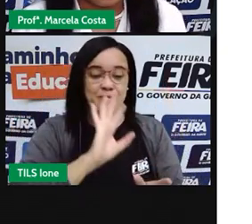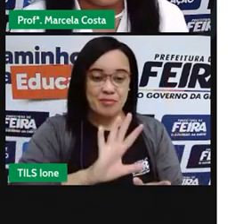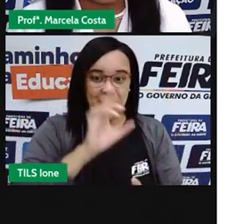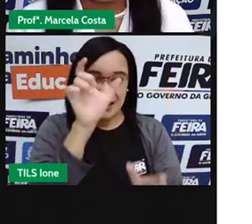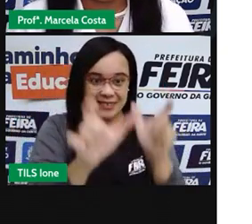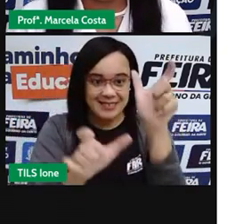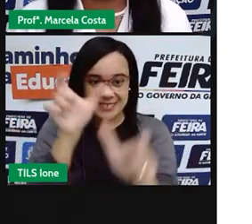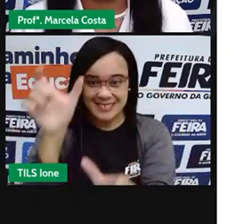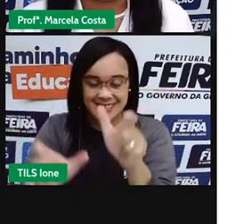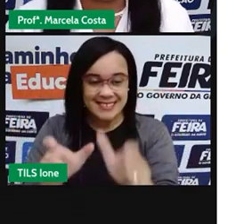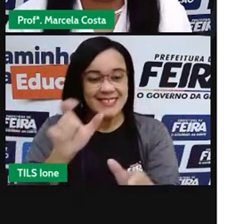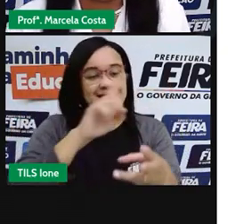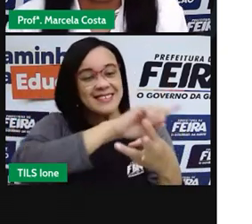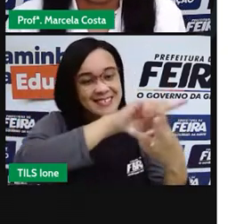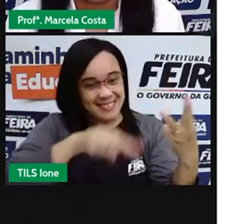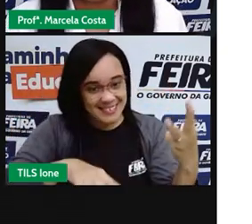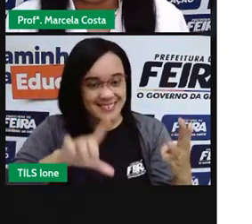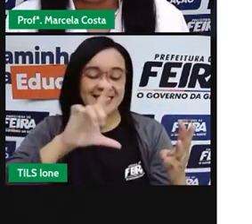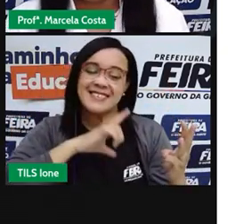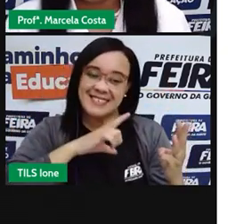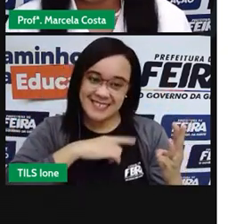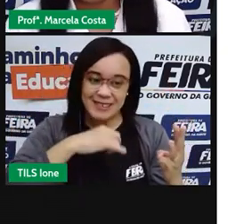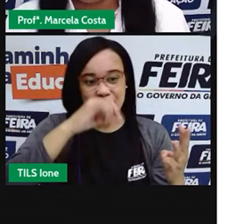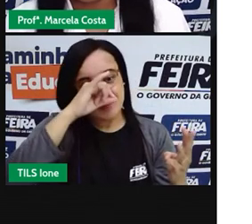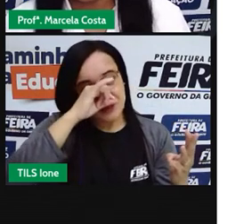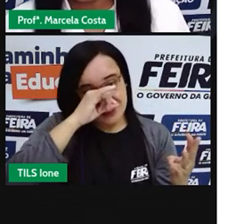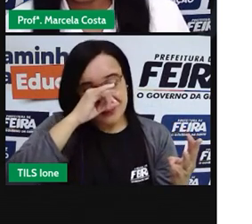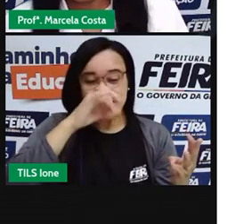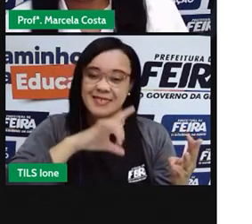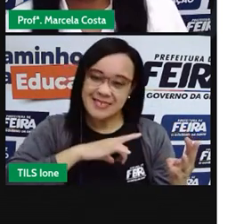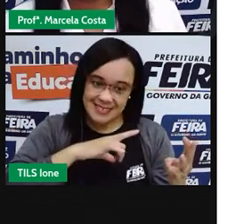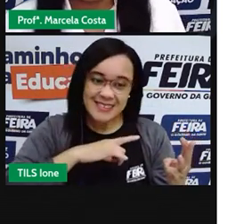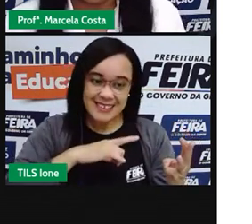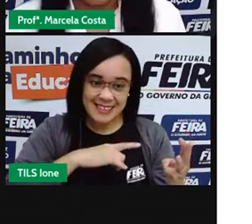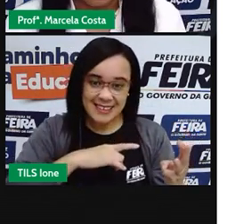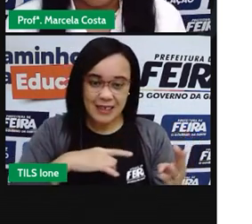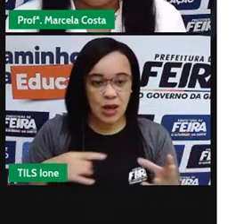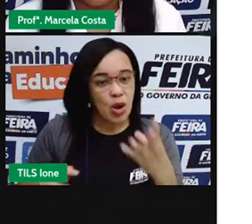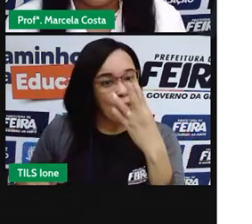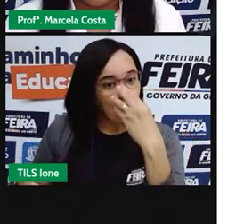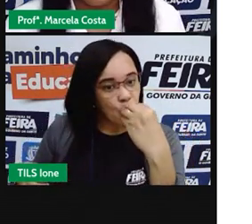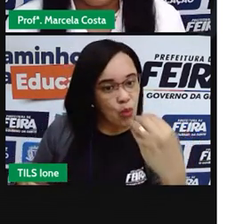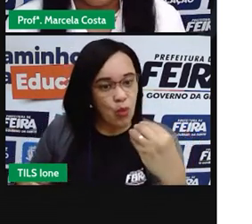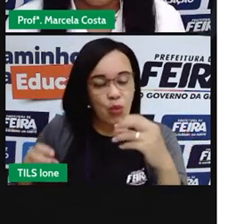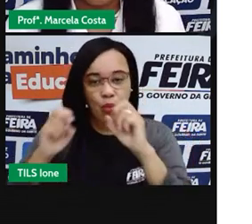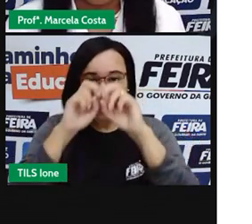mesmo. Nesse, o nome é O Lobo Não Morde.